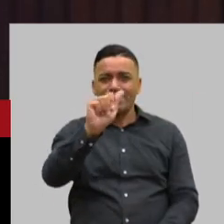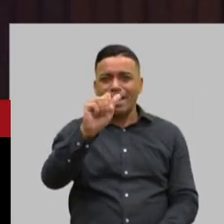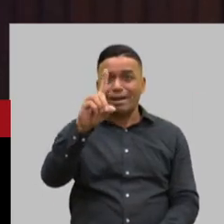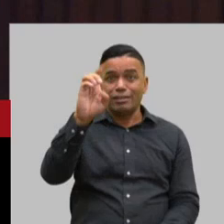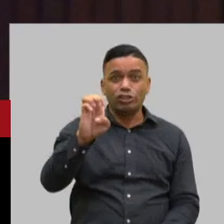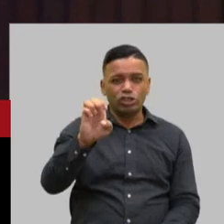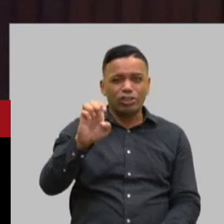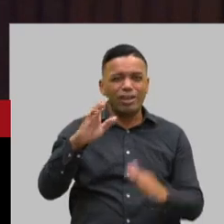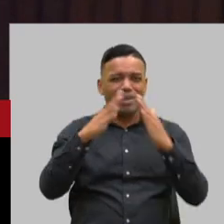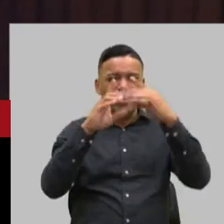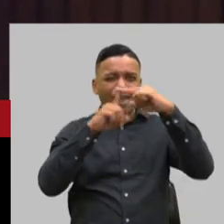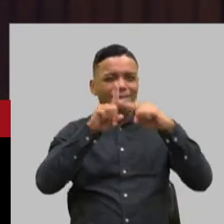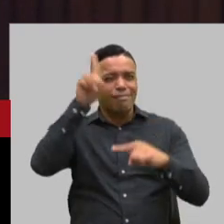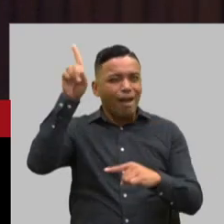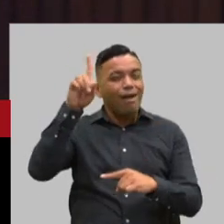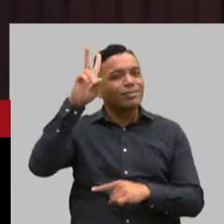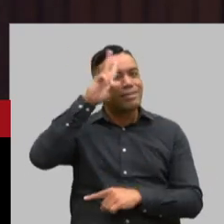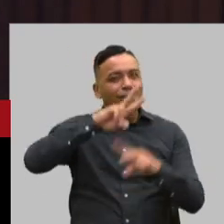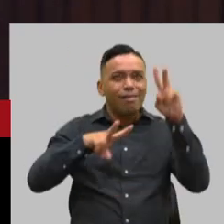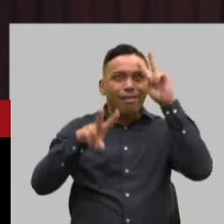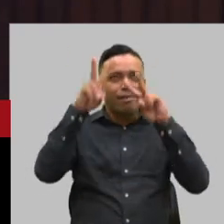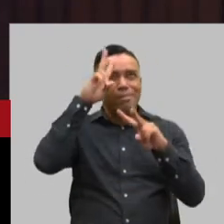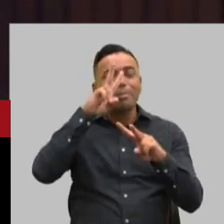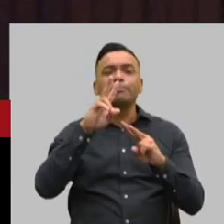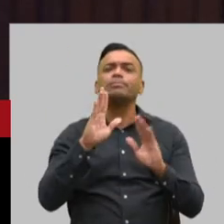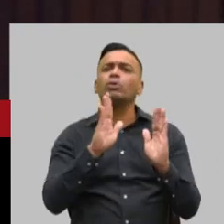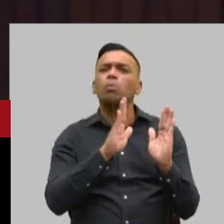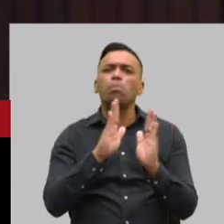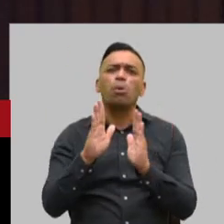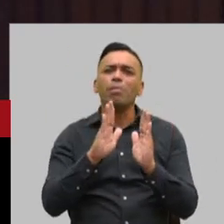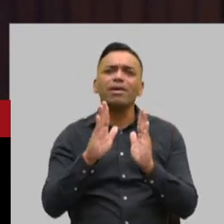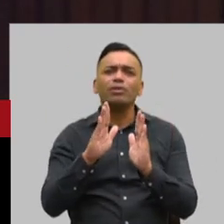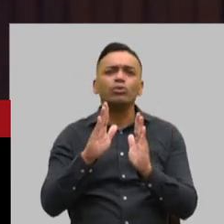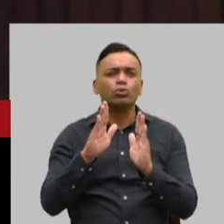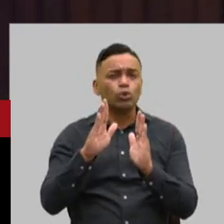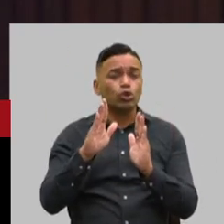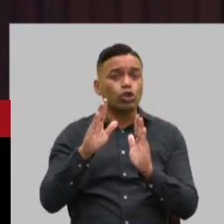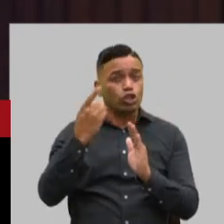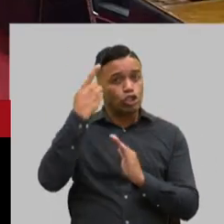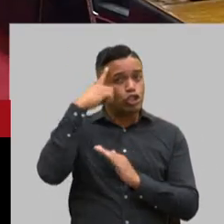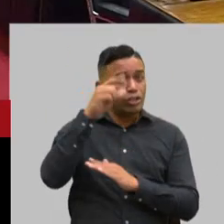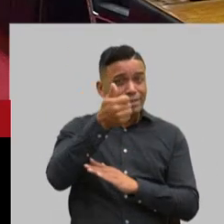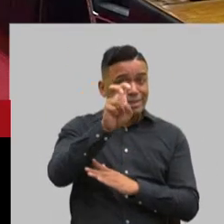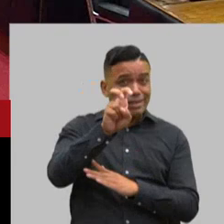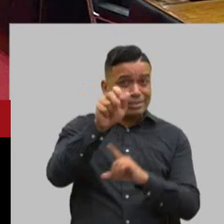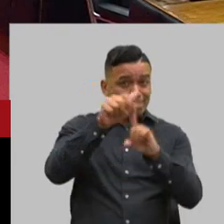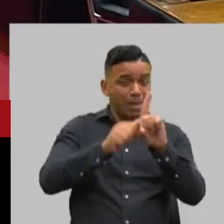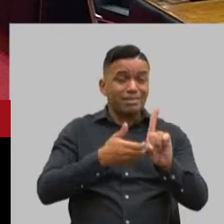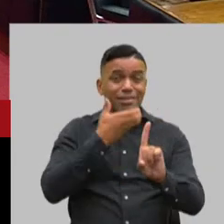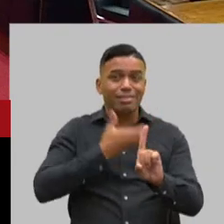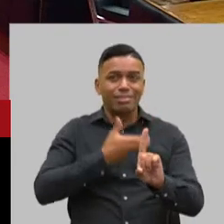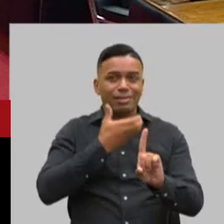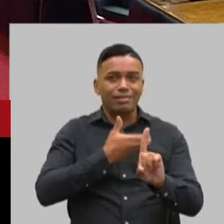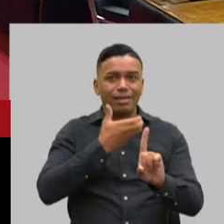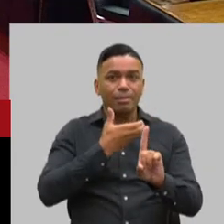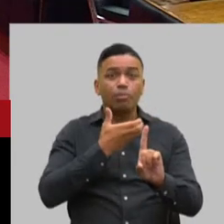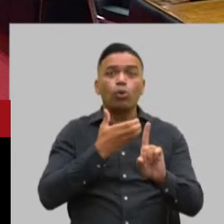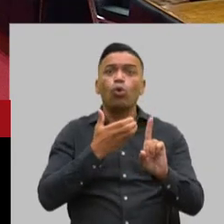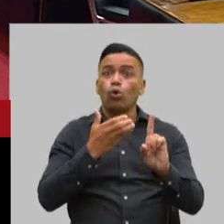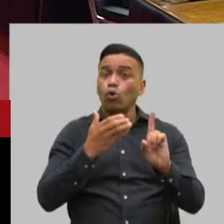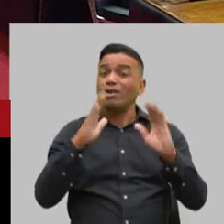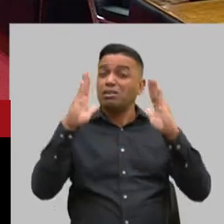Wendel? Naquele momento, gente, naquele 15 de dezembro, a Arquidiocese fazia o maior encontro